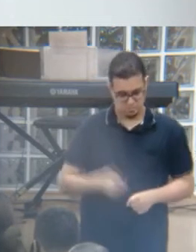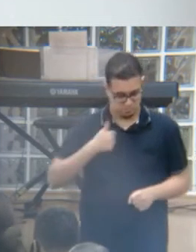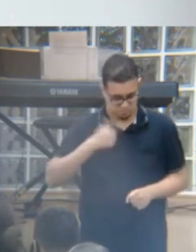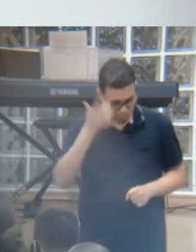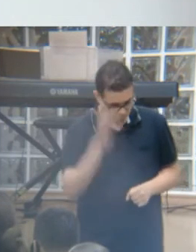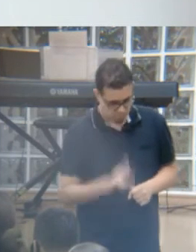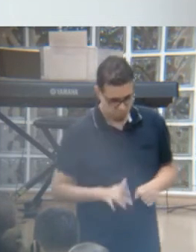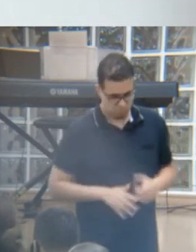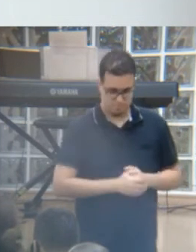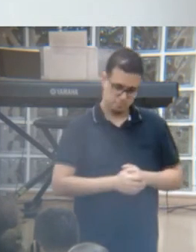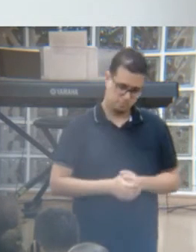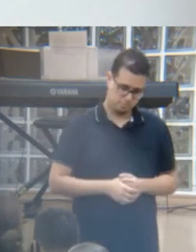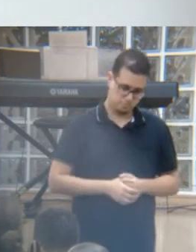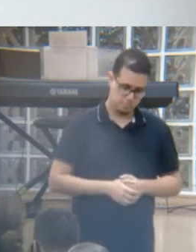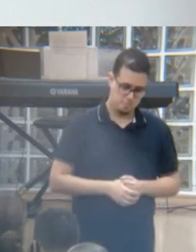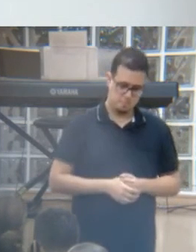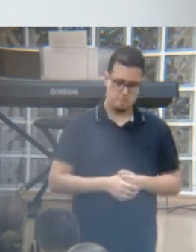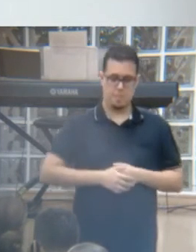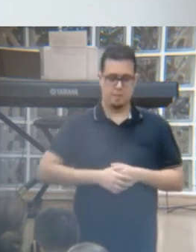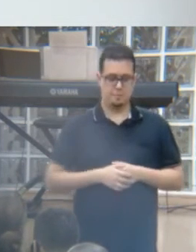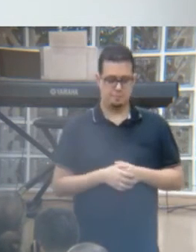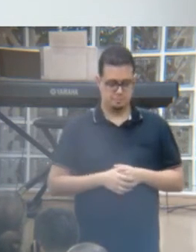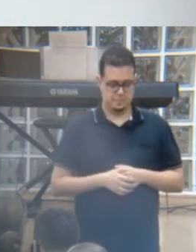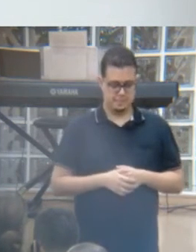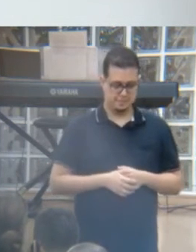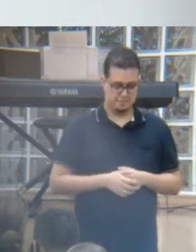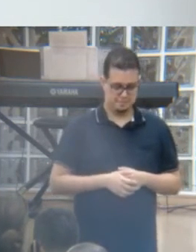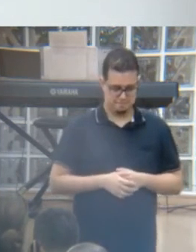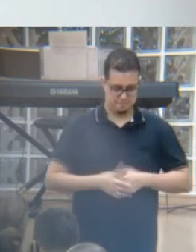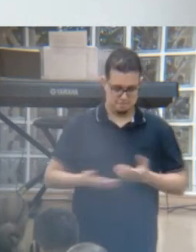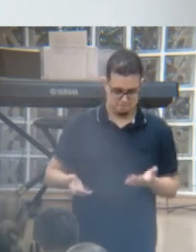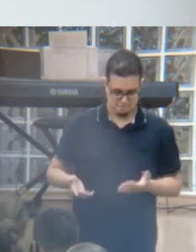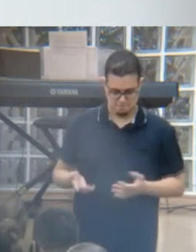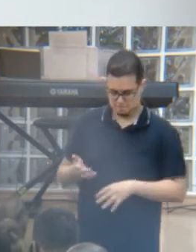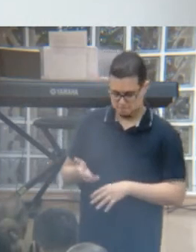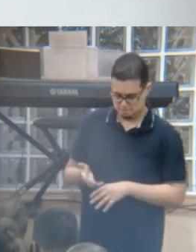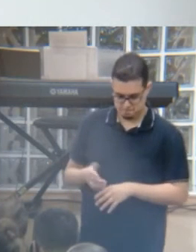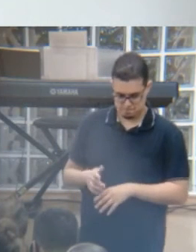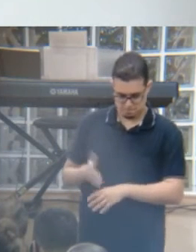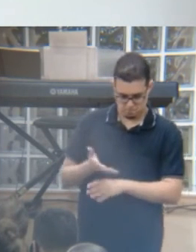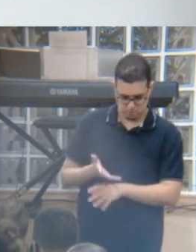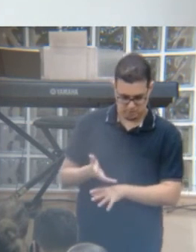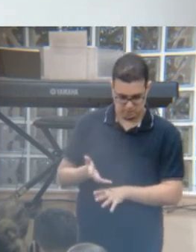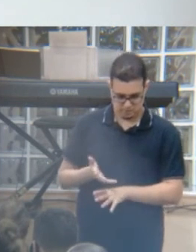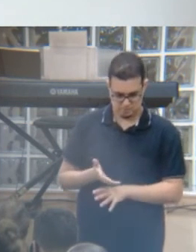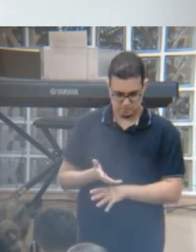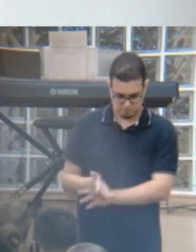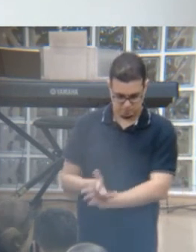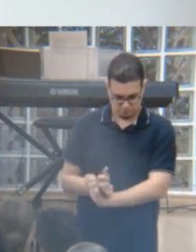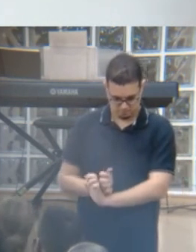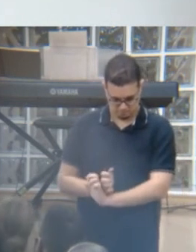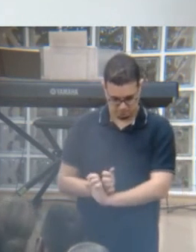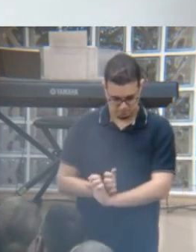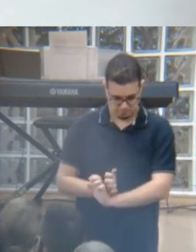do espaço entre a torrente secou, a garganta também,